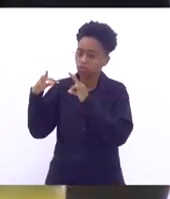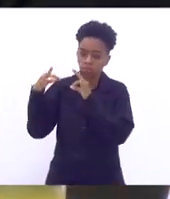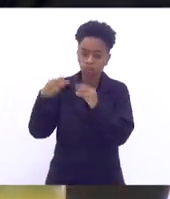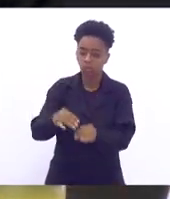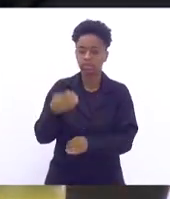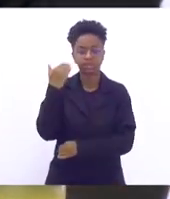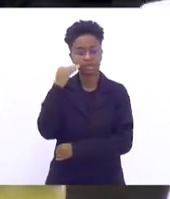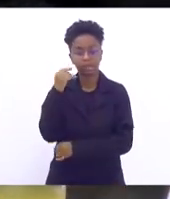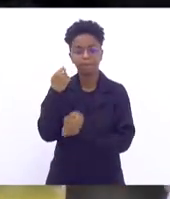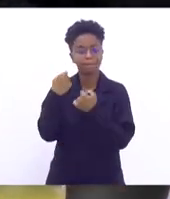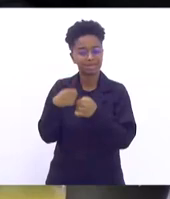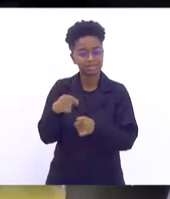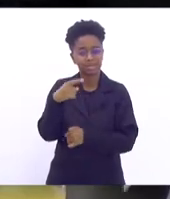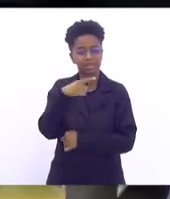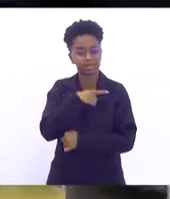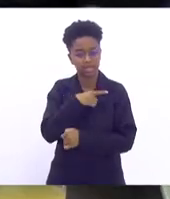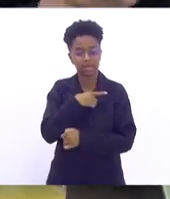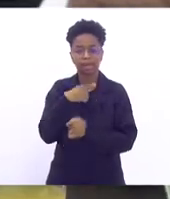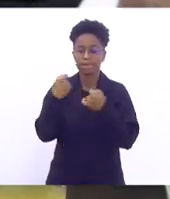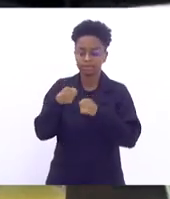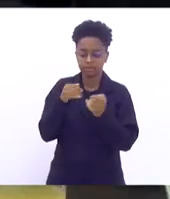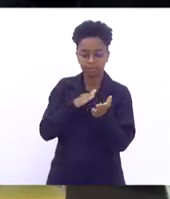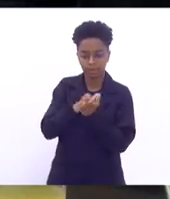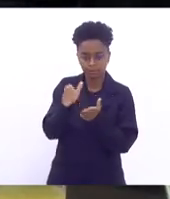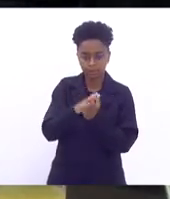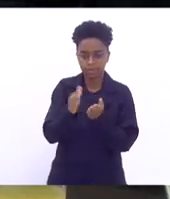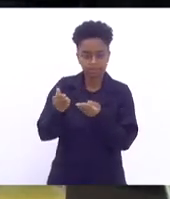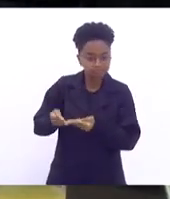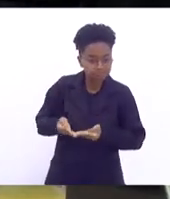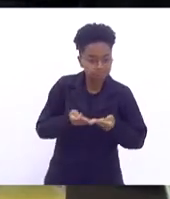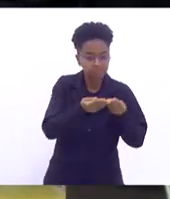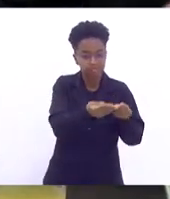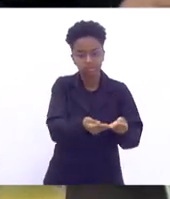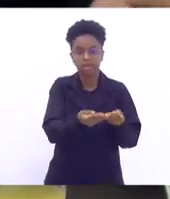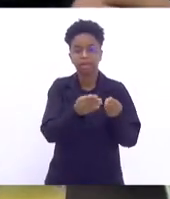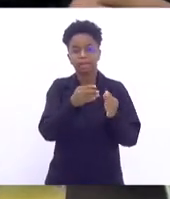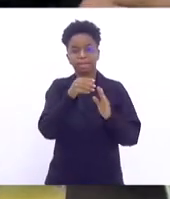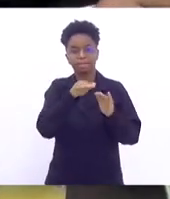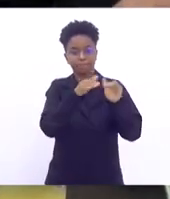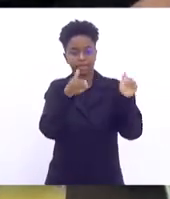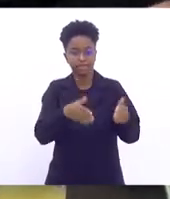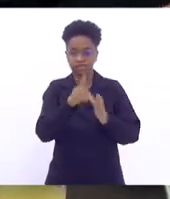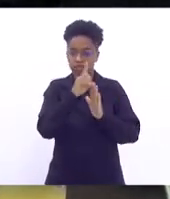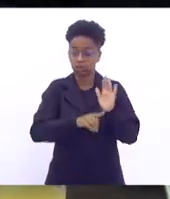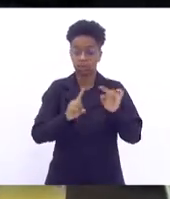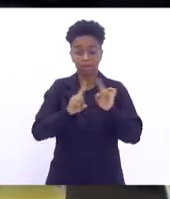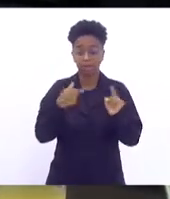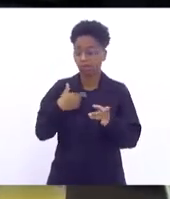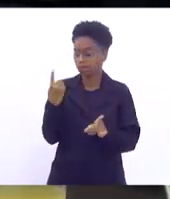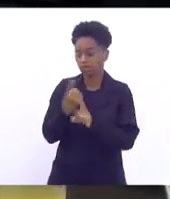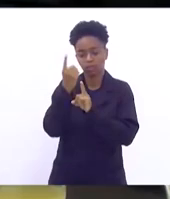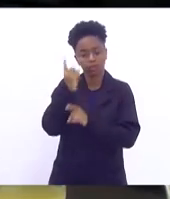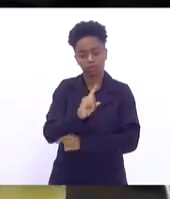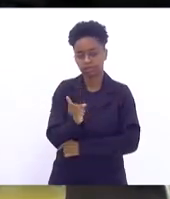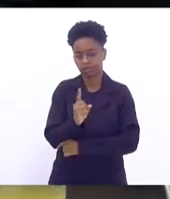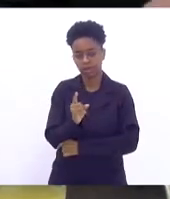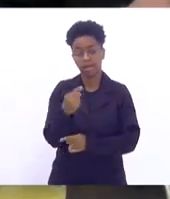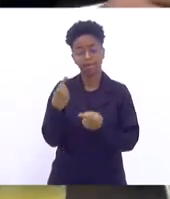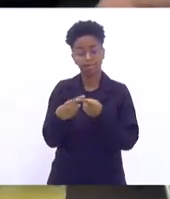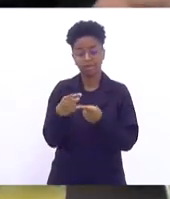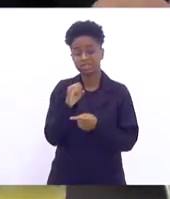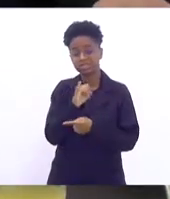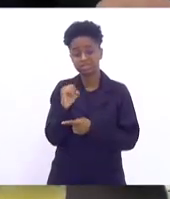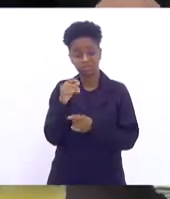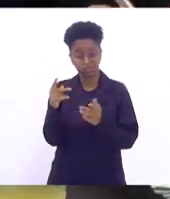que tinha que ter a publicação da mesa diretora e aí eu não consegui achar porque senão a gente vai continuar chovendo